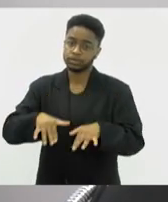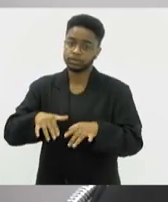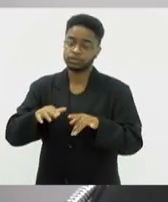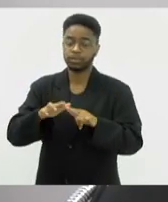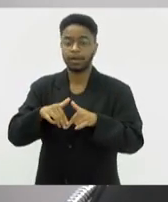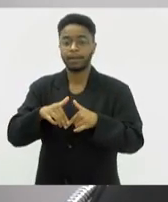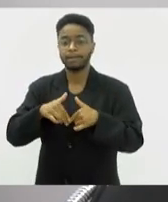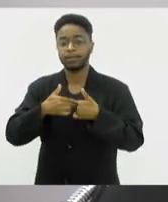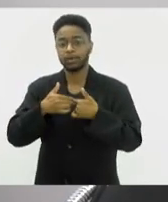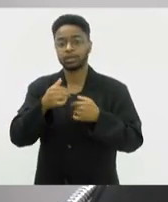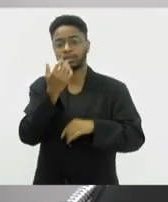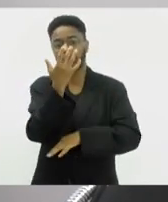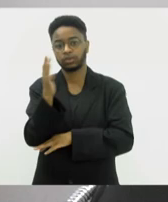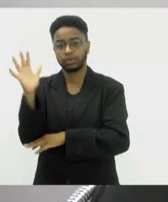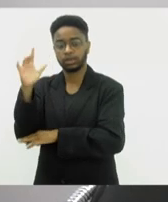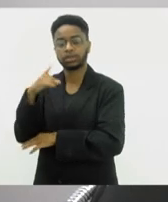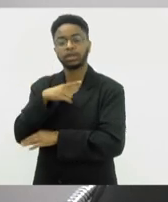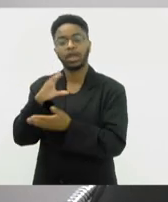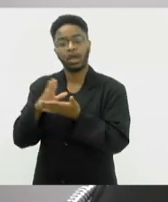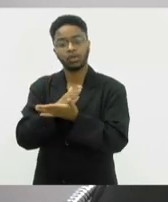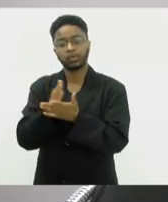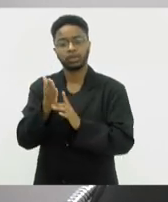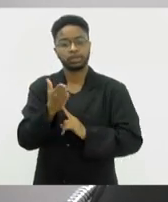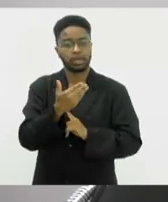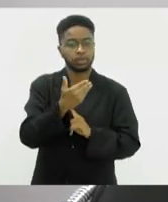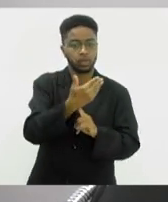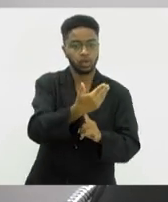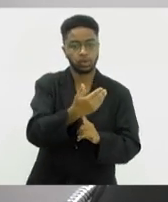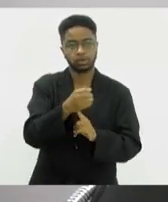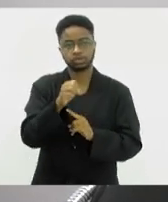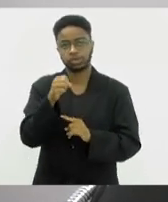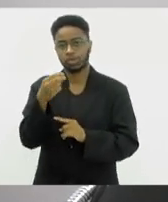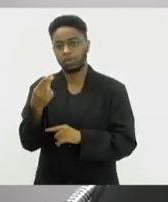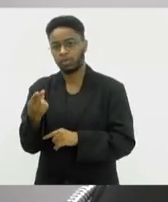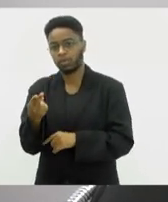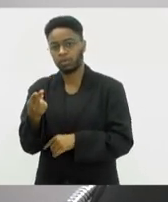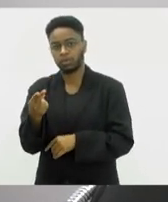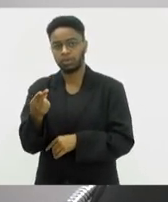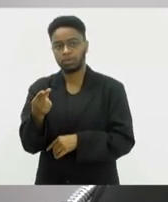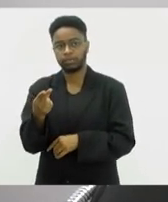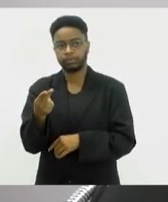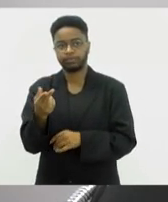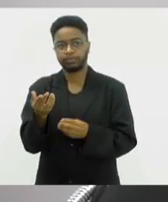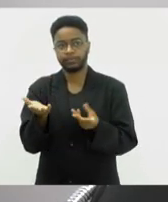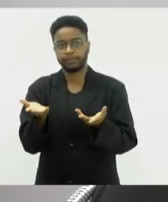da natureza. Porque tem catástrofe tecnológica, catástrofe